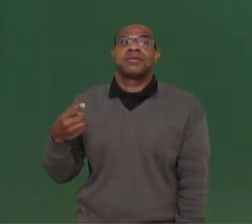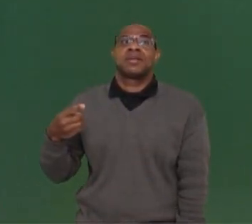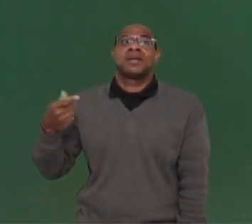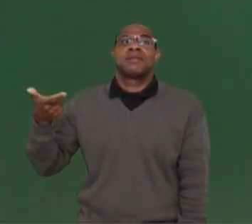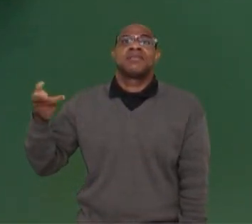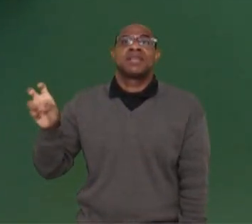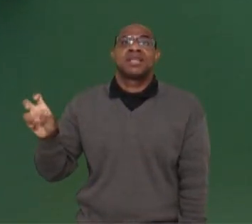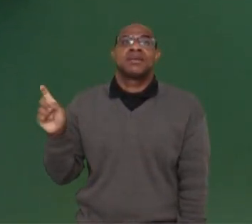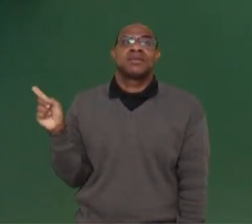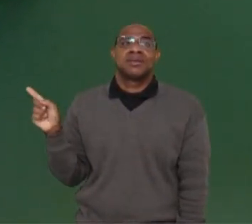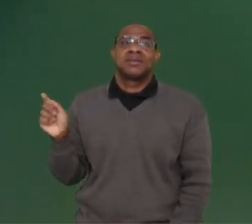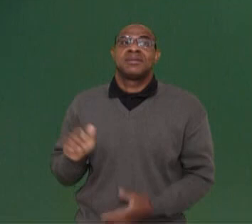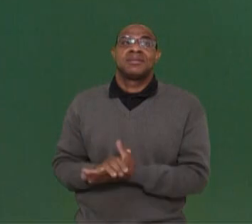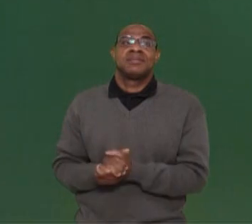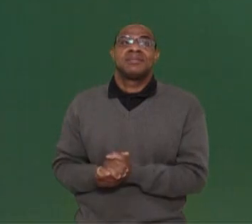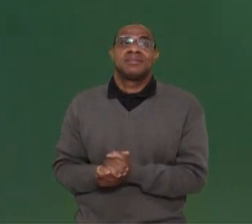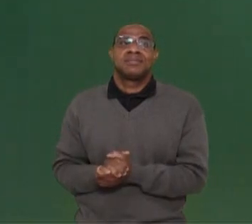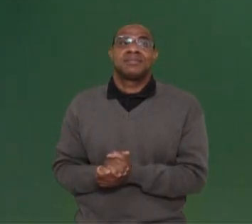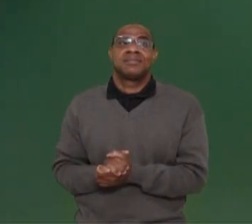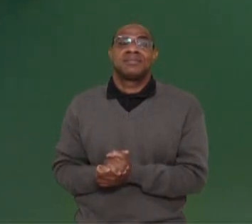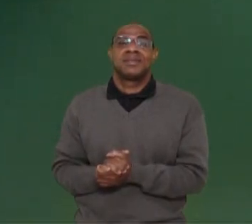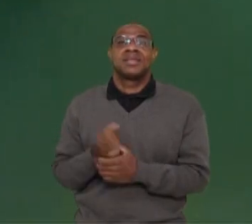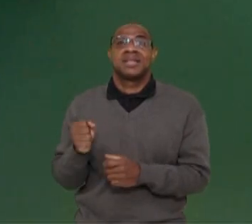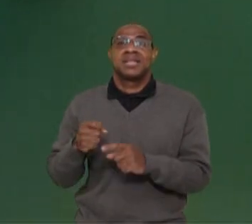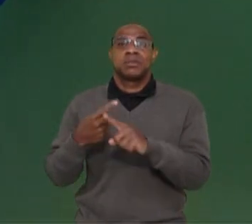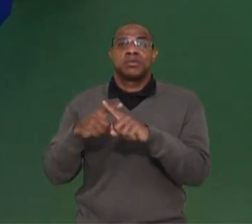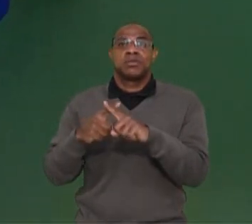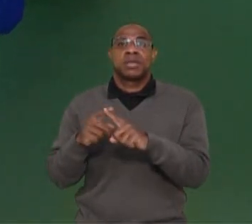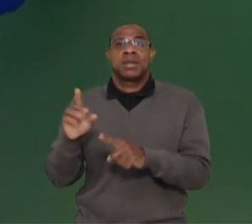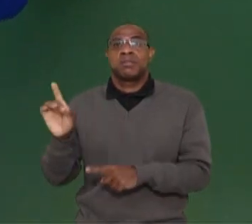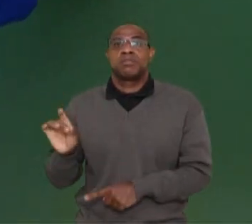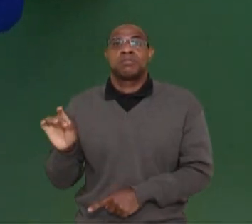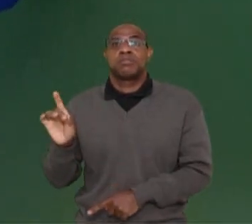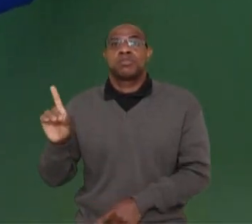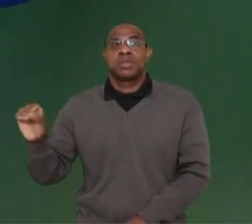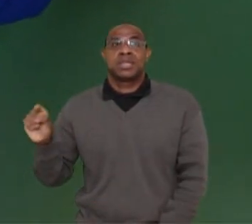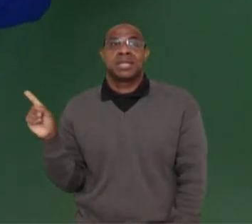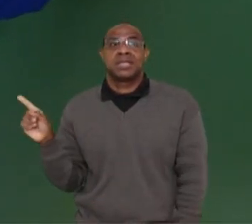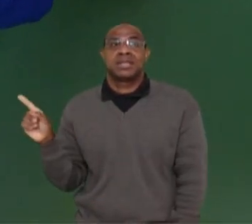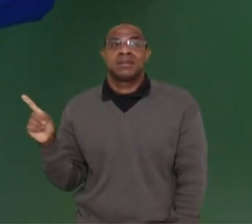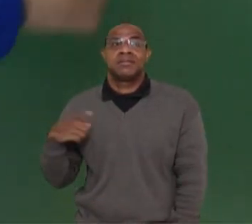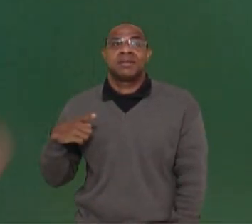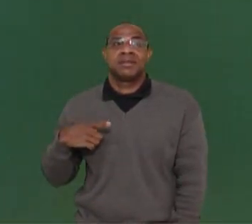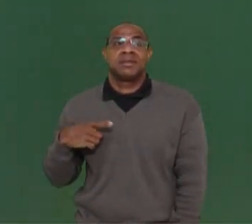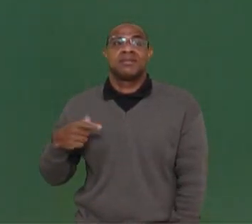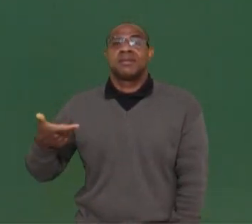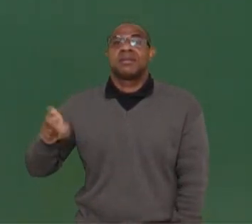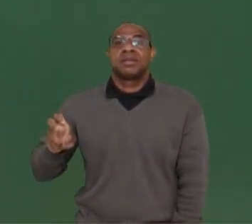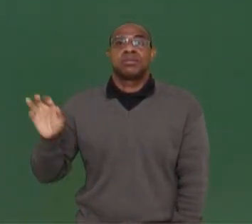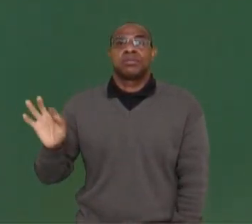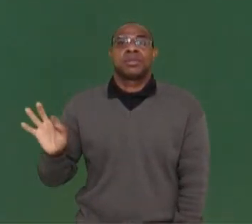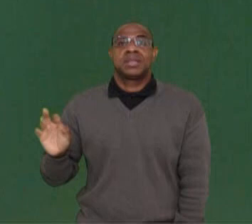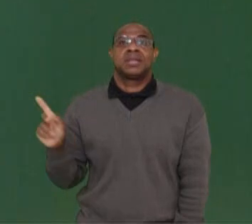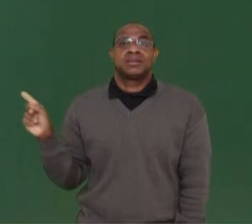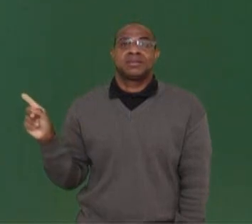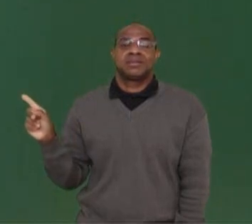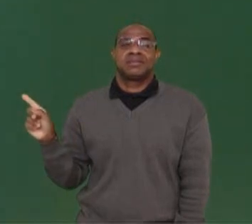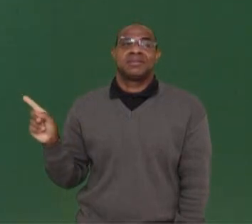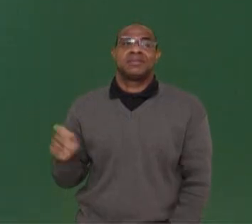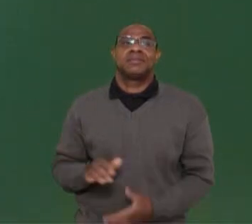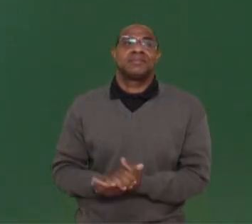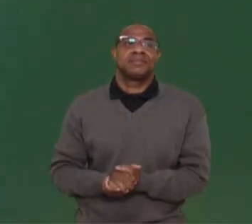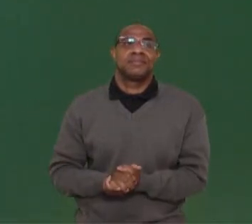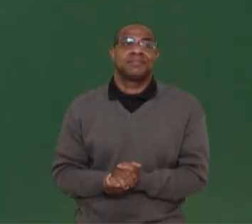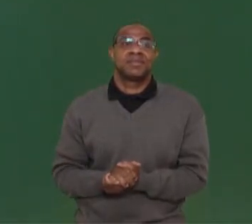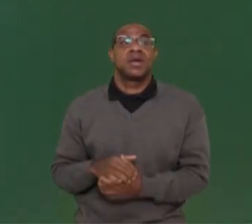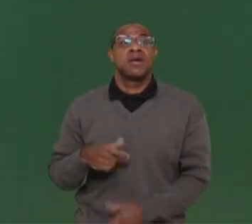E andando 2 casas para a direita, multiplicando por 100 para obter a porcentagem, você tem 25%. Então existe 25%